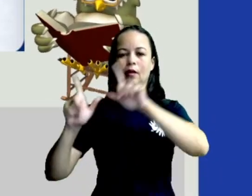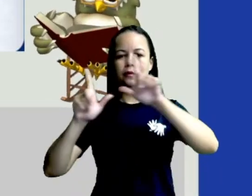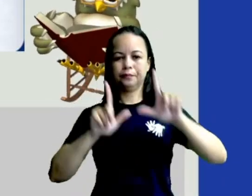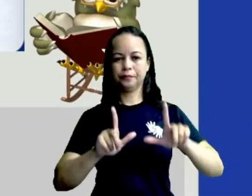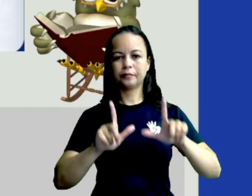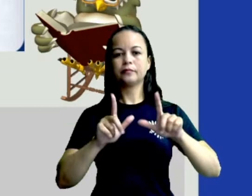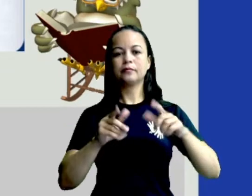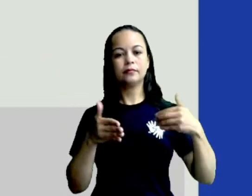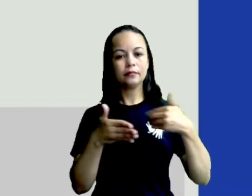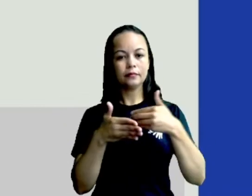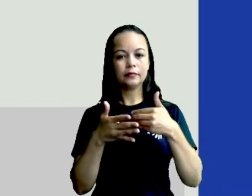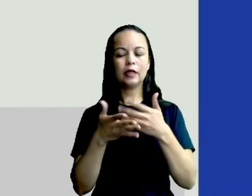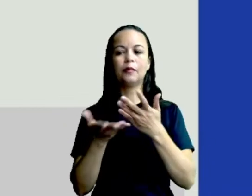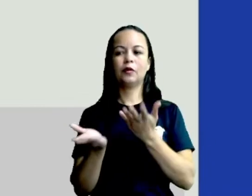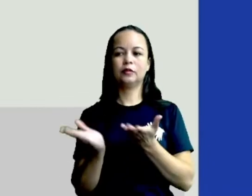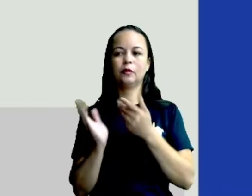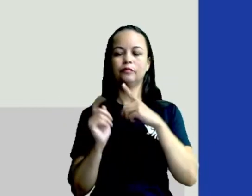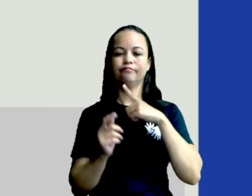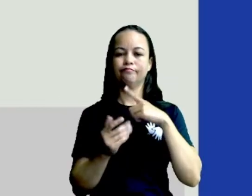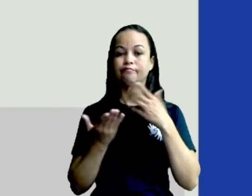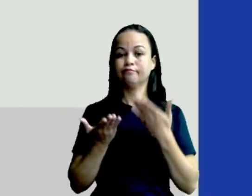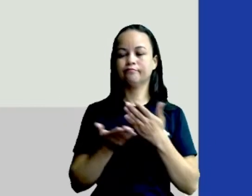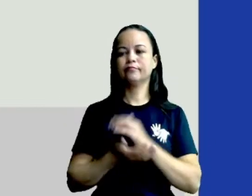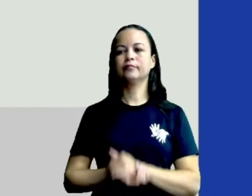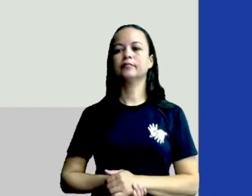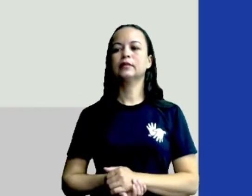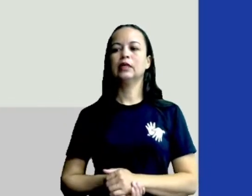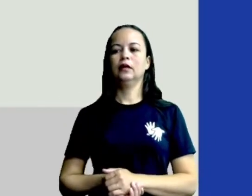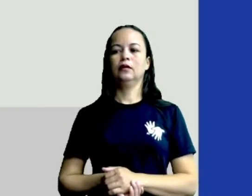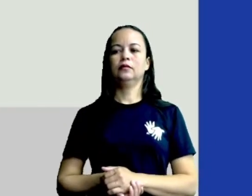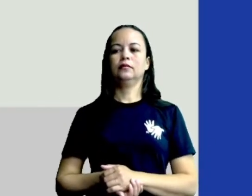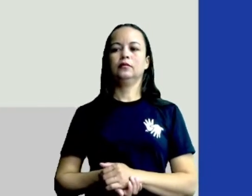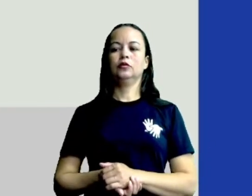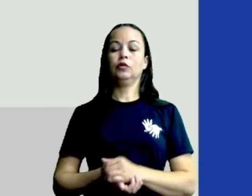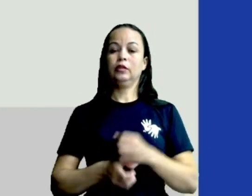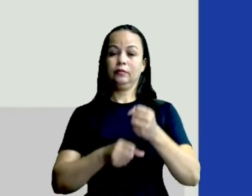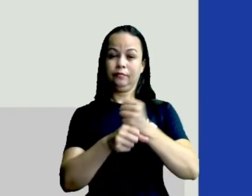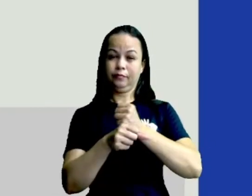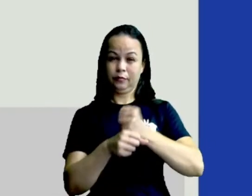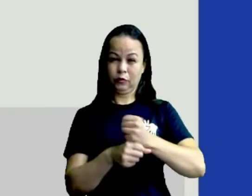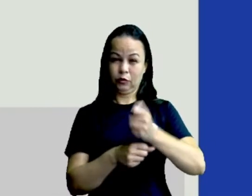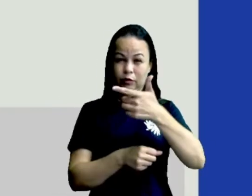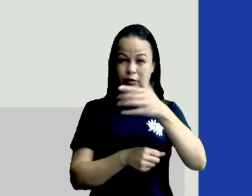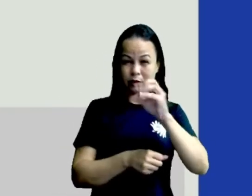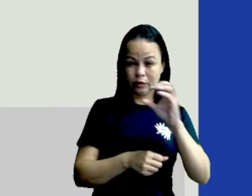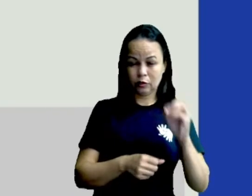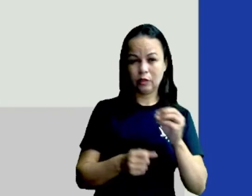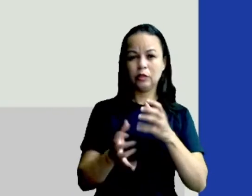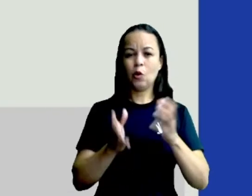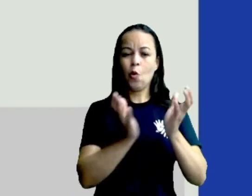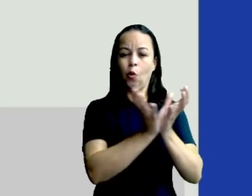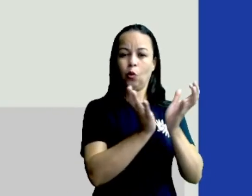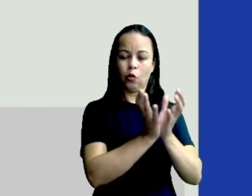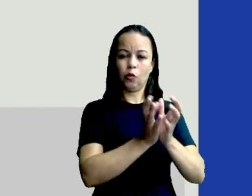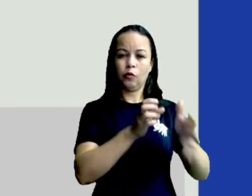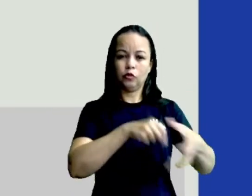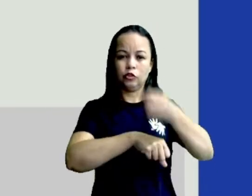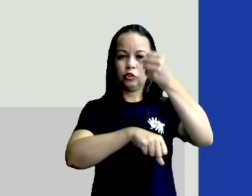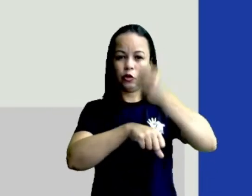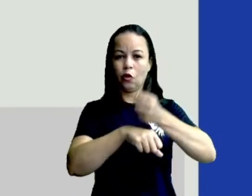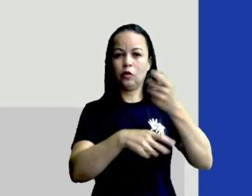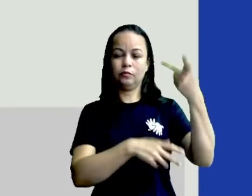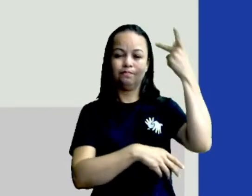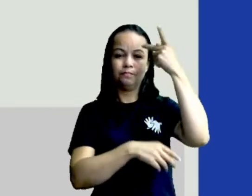ver aqui na próxima o que a gente tem. Durante cerca de 200 anos, grupos de colonos